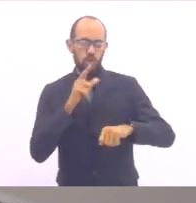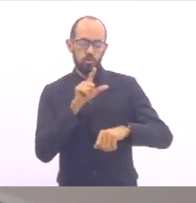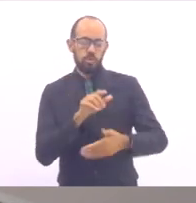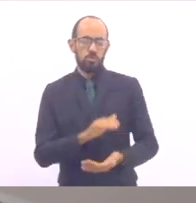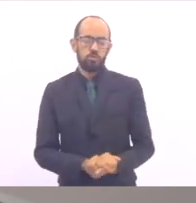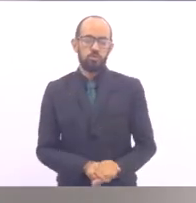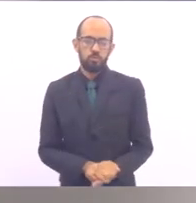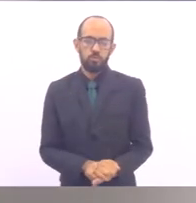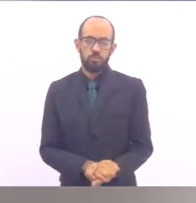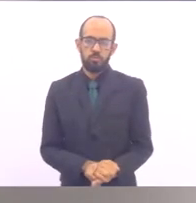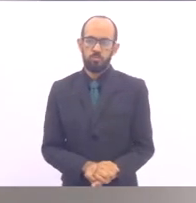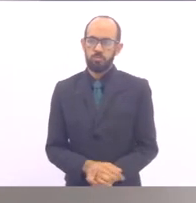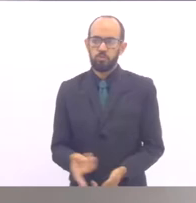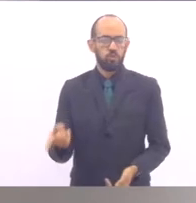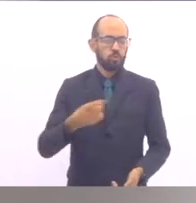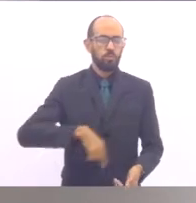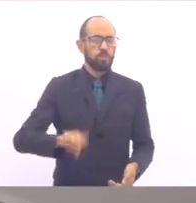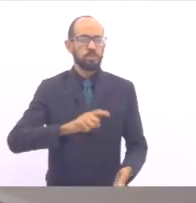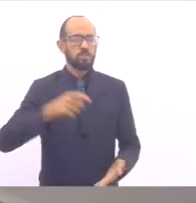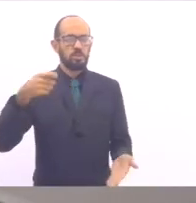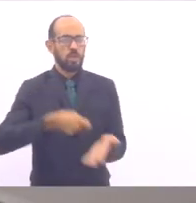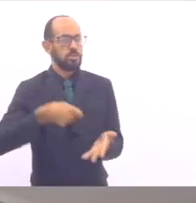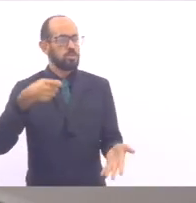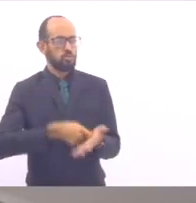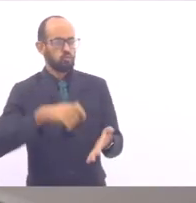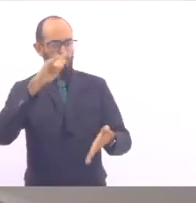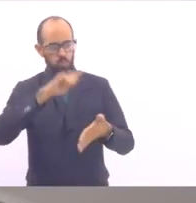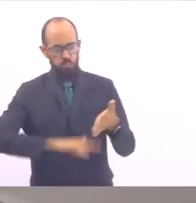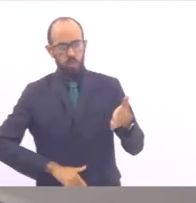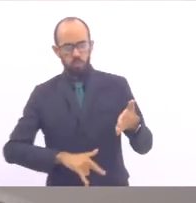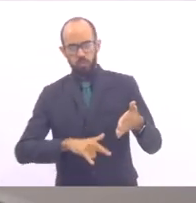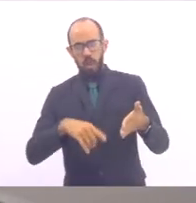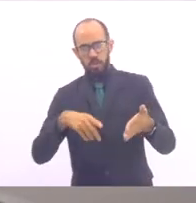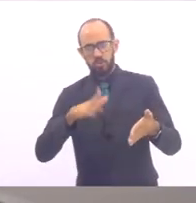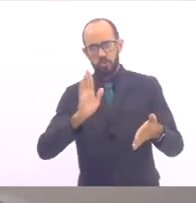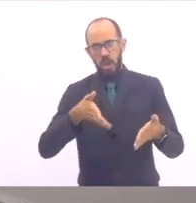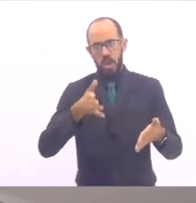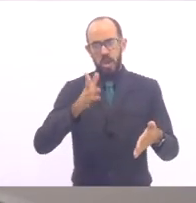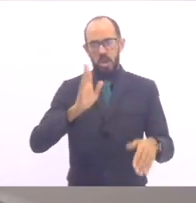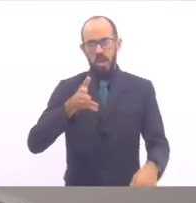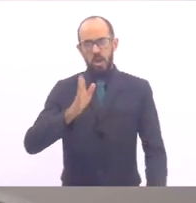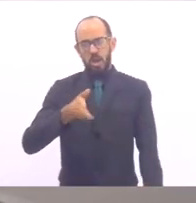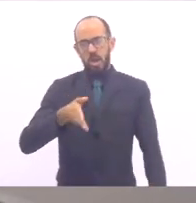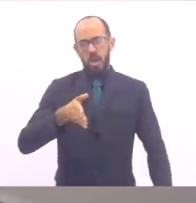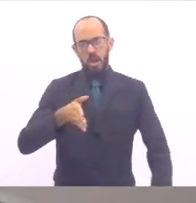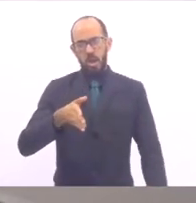é inexigível? Já está, na verdade,